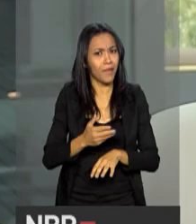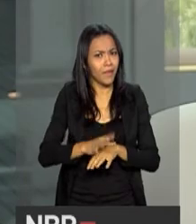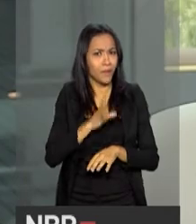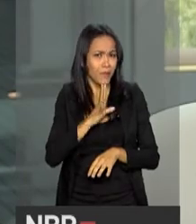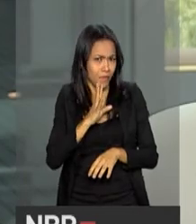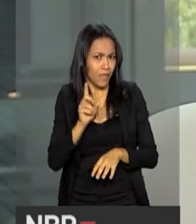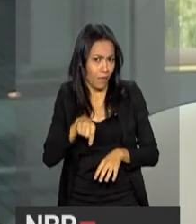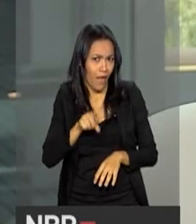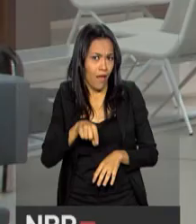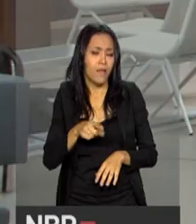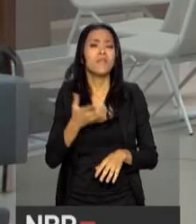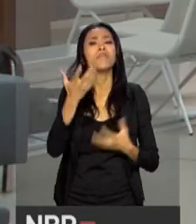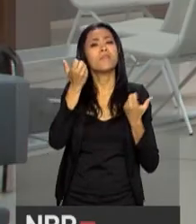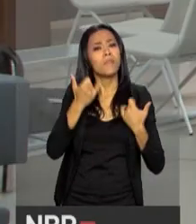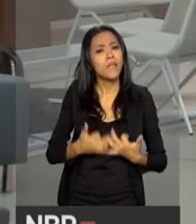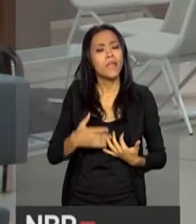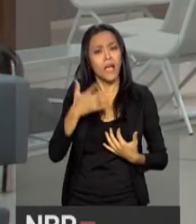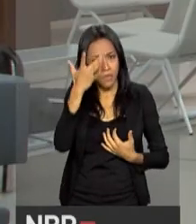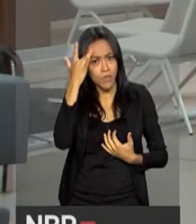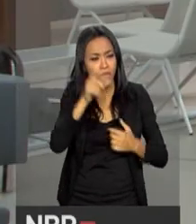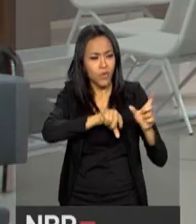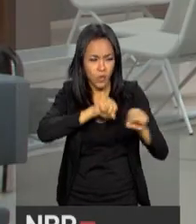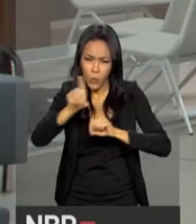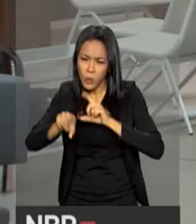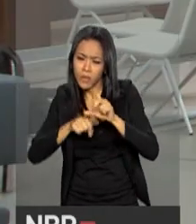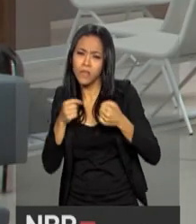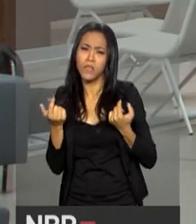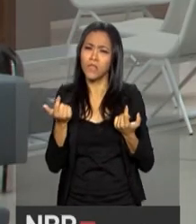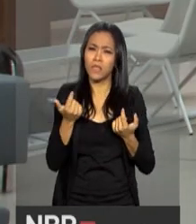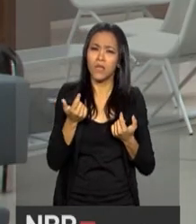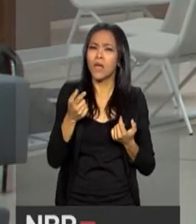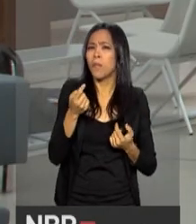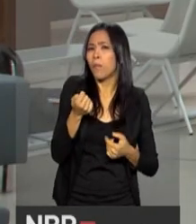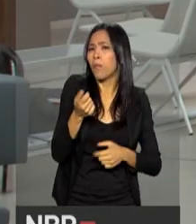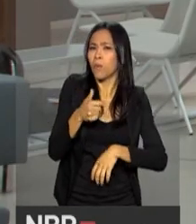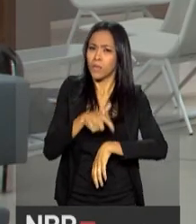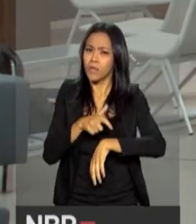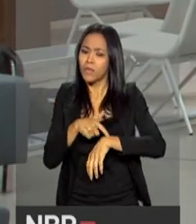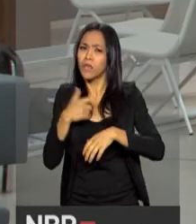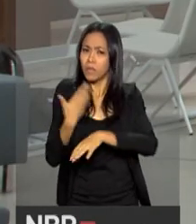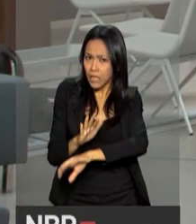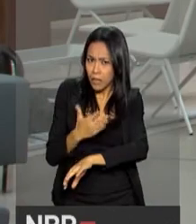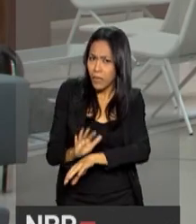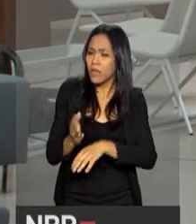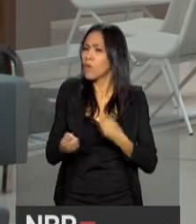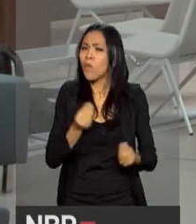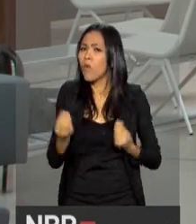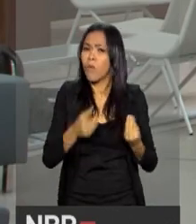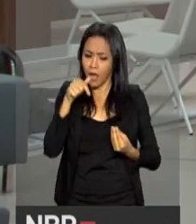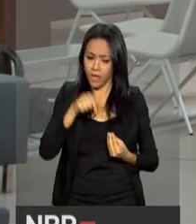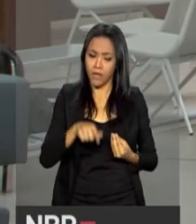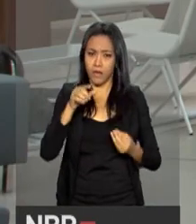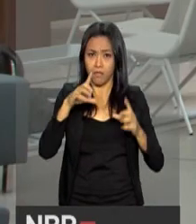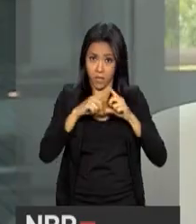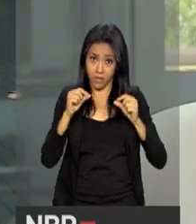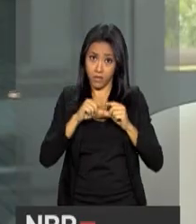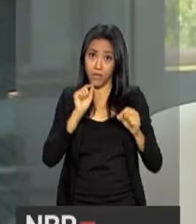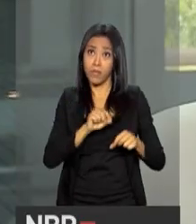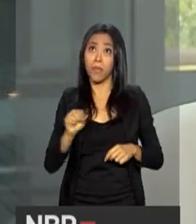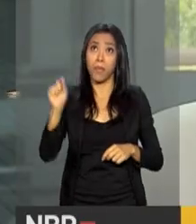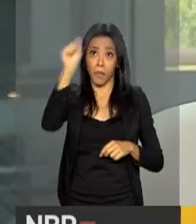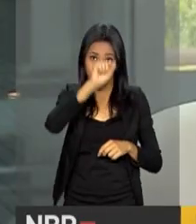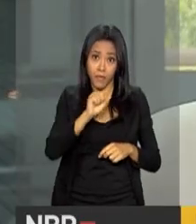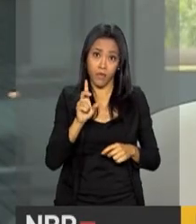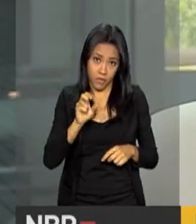conta pra gente os recenseadores foram selecionadas é um trabalho temporário eles passarão por treinamento aqui no distrito federal em todo o país sim